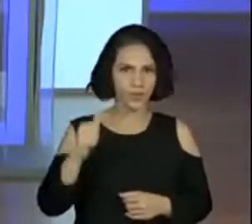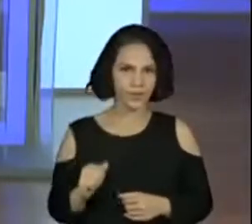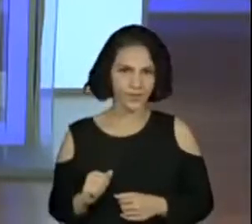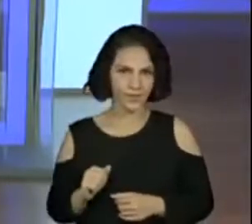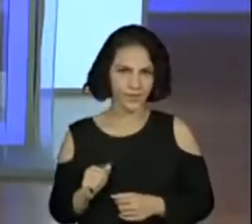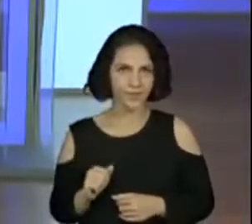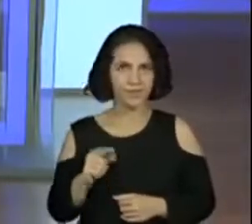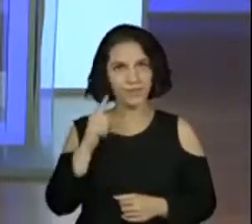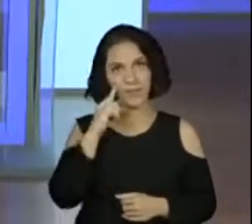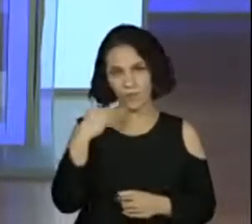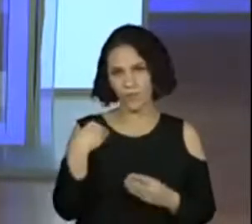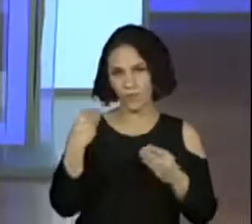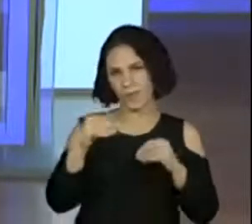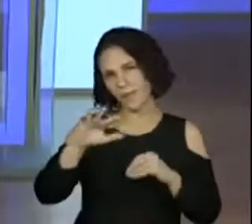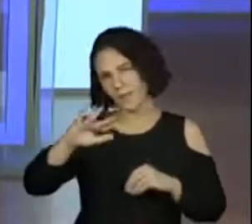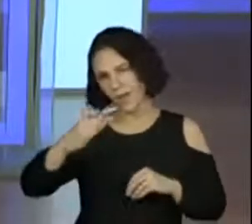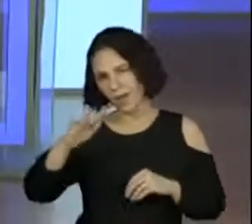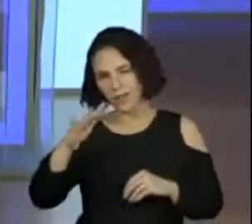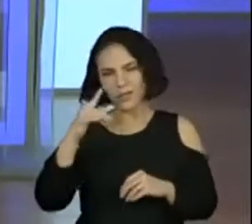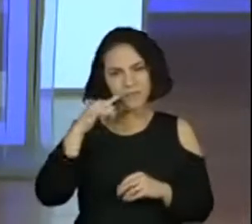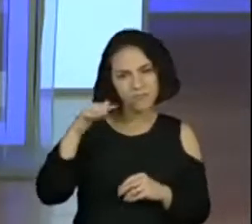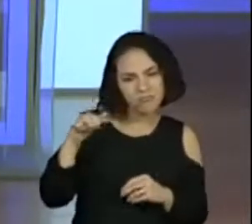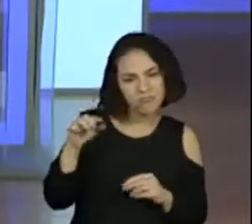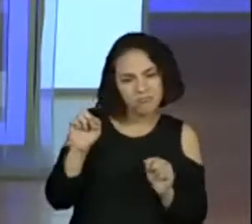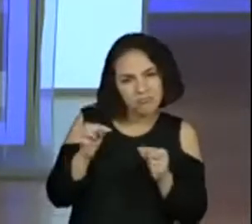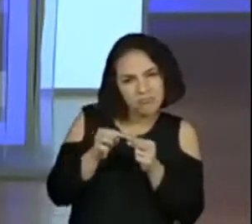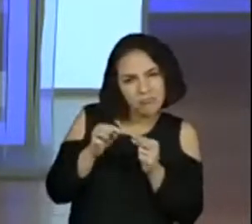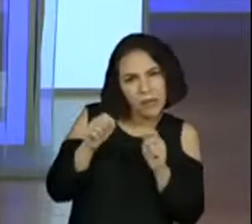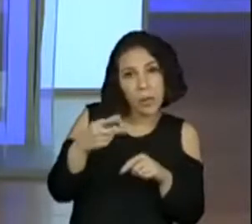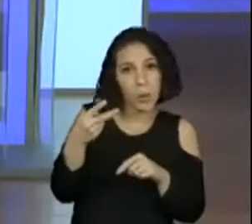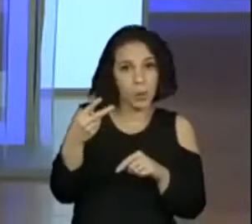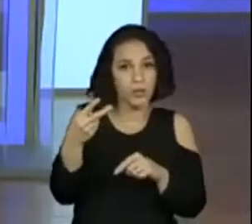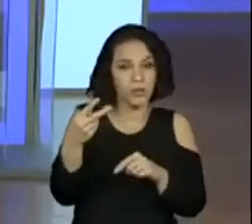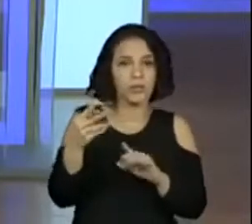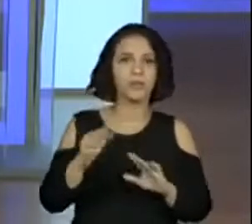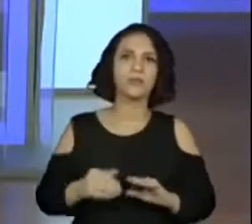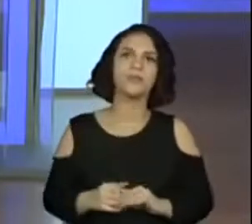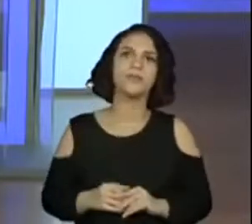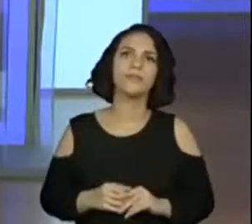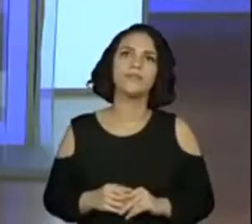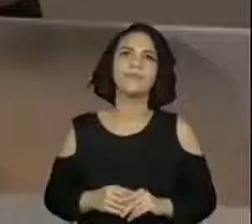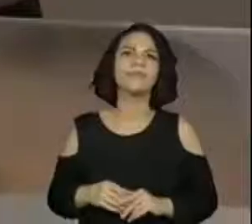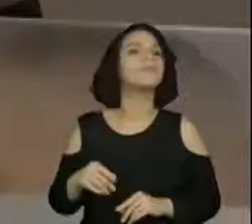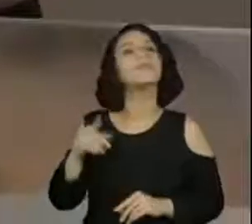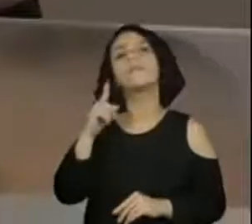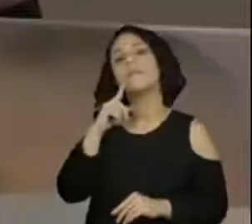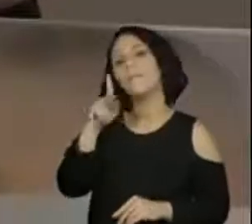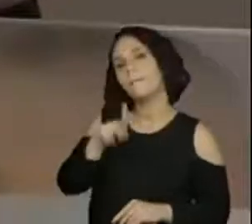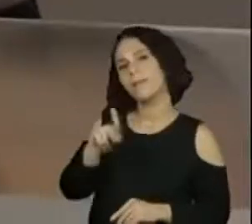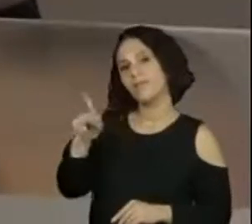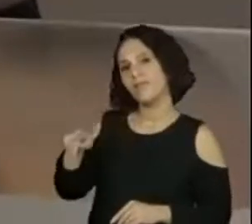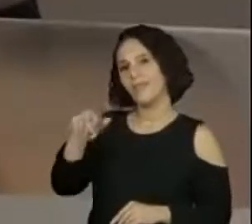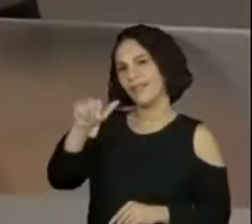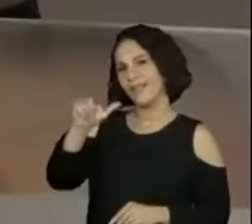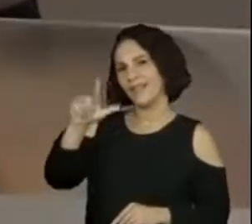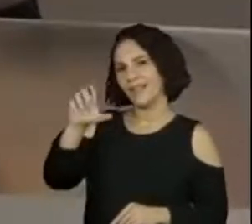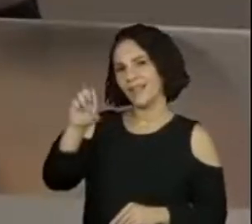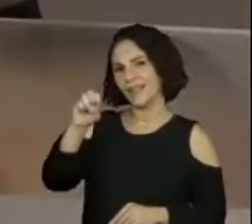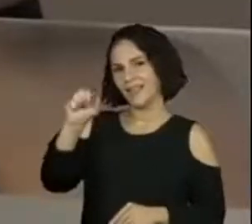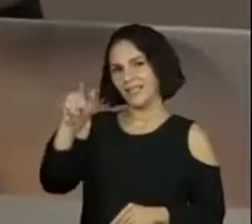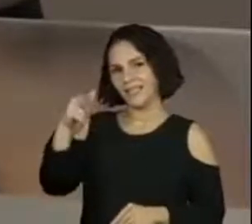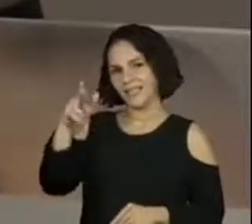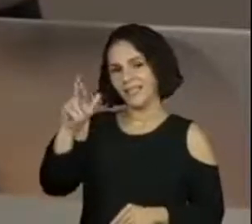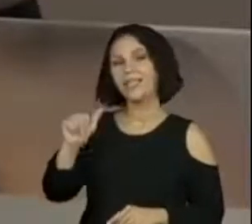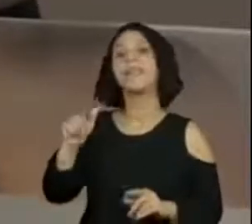aqui, para caber os dois números. Pode Ju, falar, a professora Alessandra falou que também dá para usar aquele lacre dos pacotes de pão